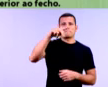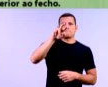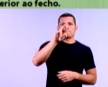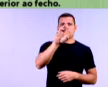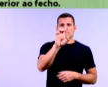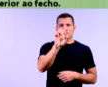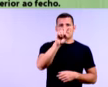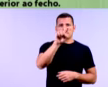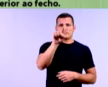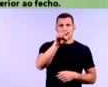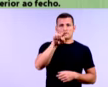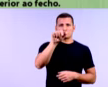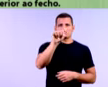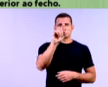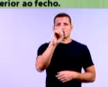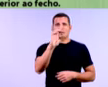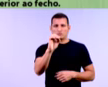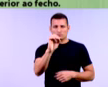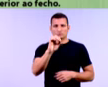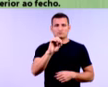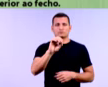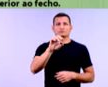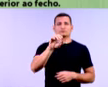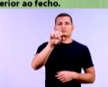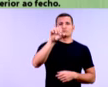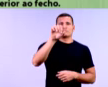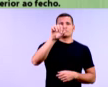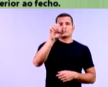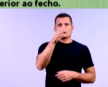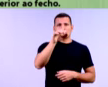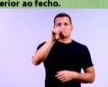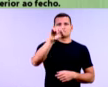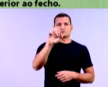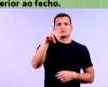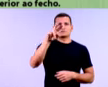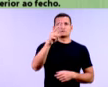ou senhorita. É sempre evitar a